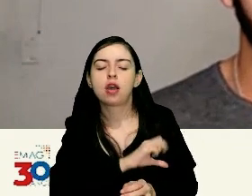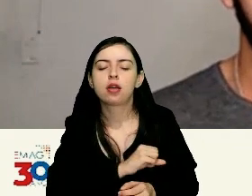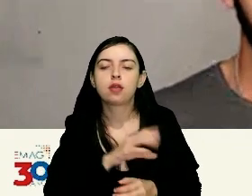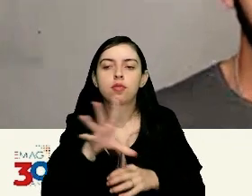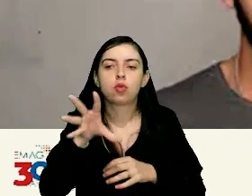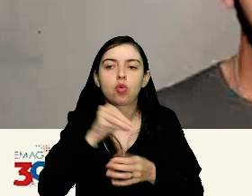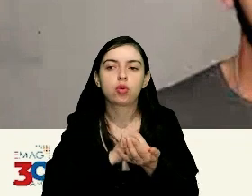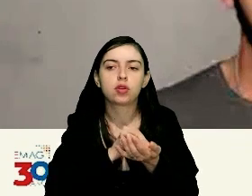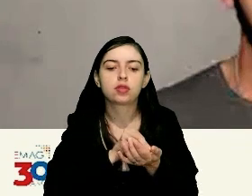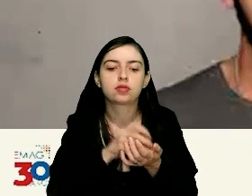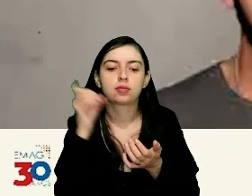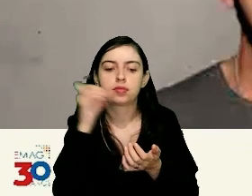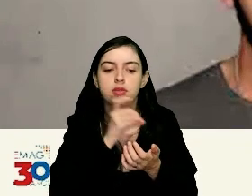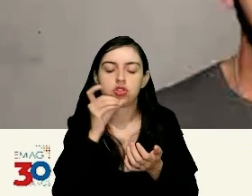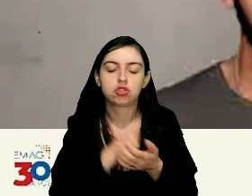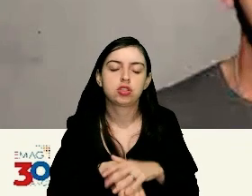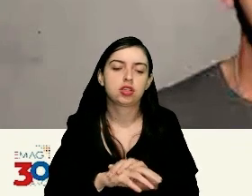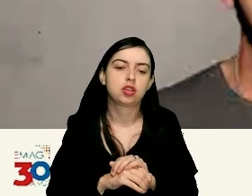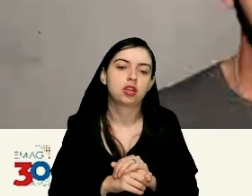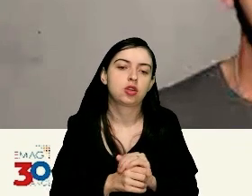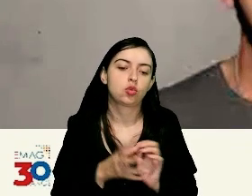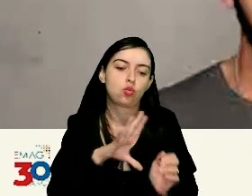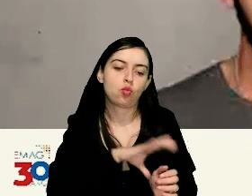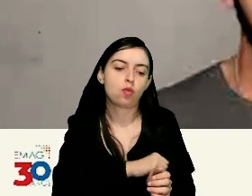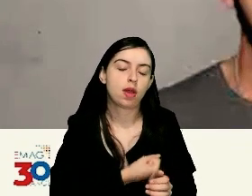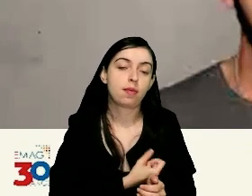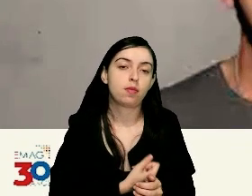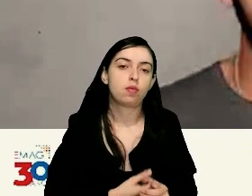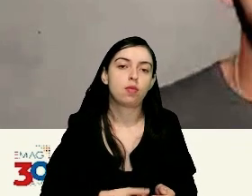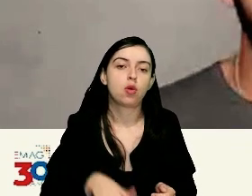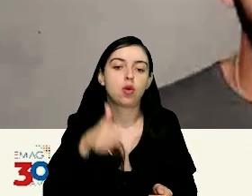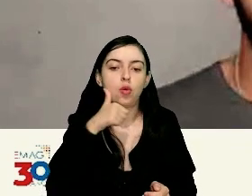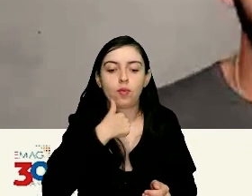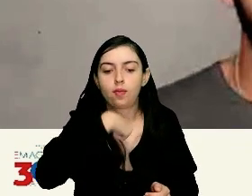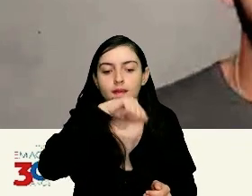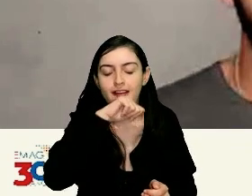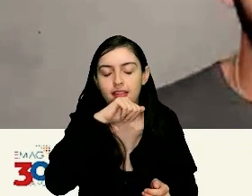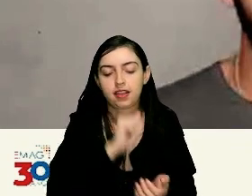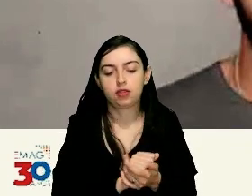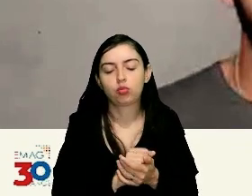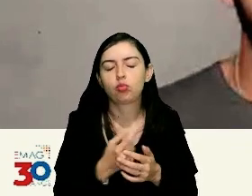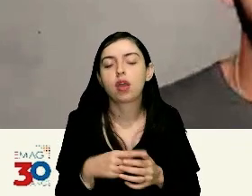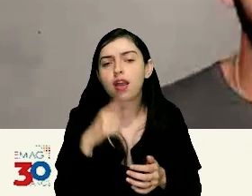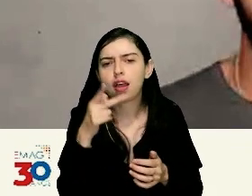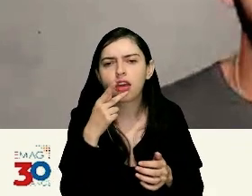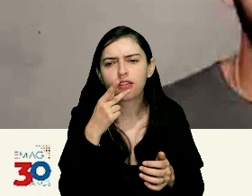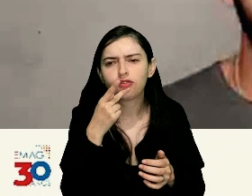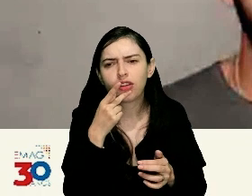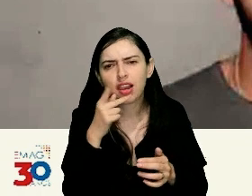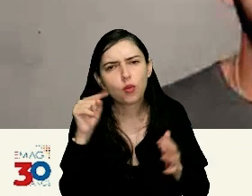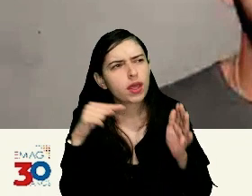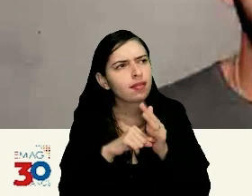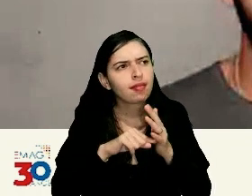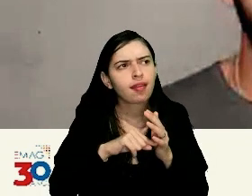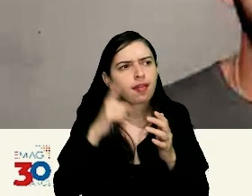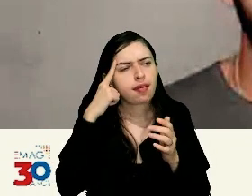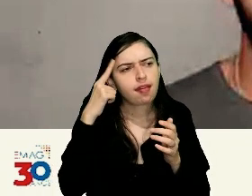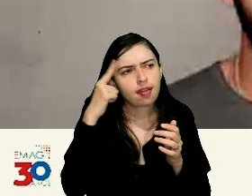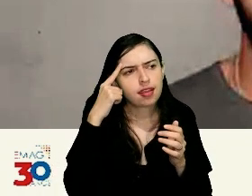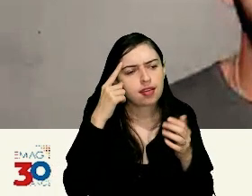materno. E nesse livro, ela traz uma contraposição da ideia que toda mulher nasce para ser